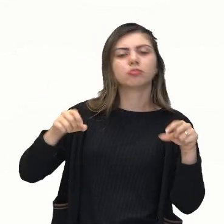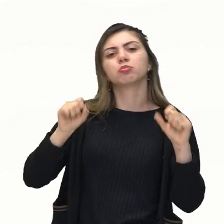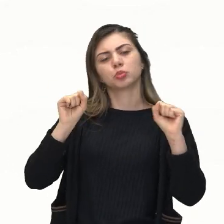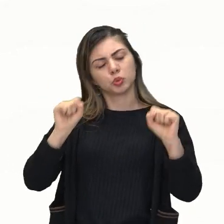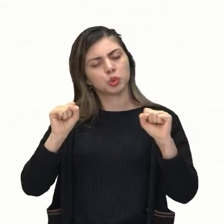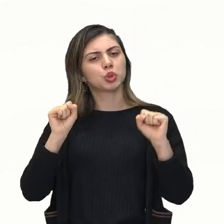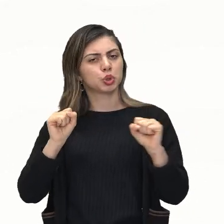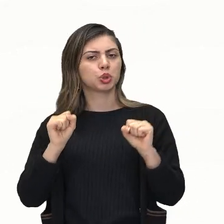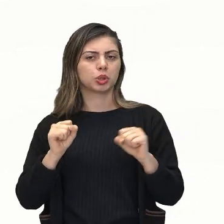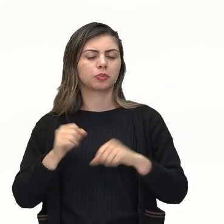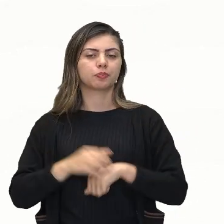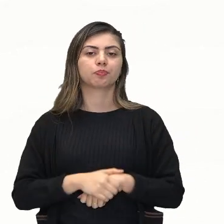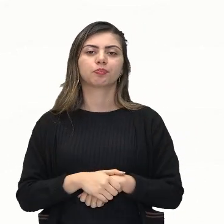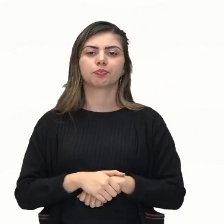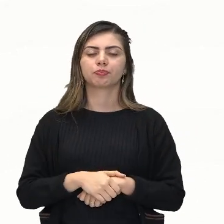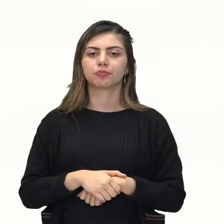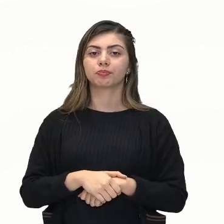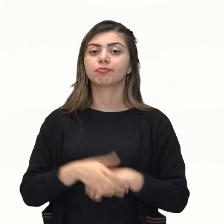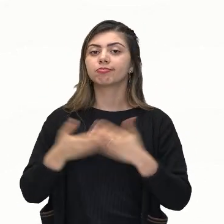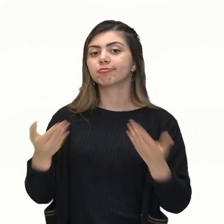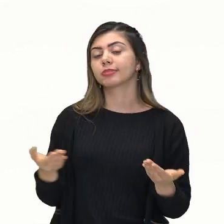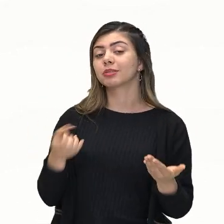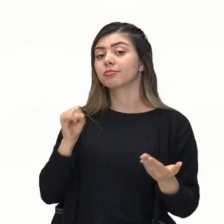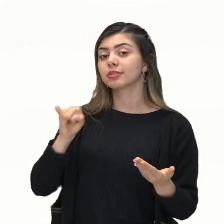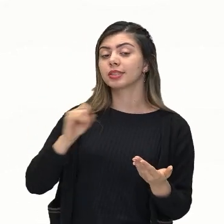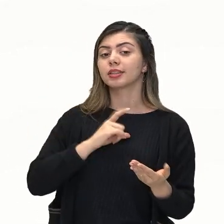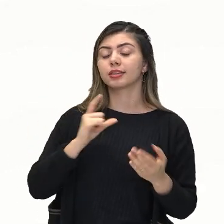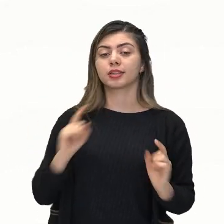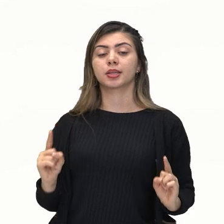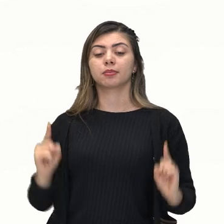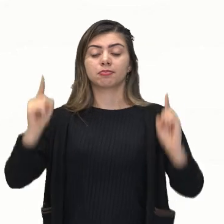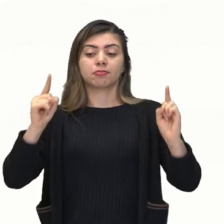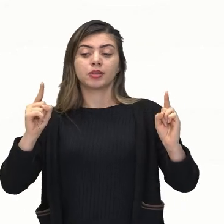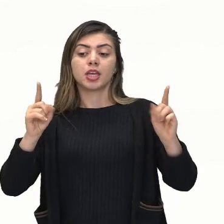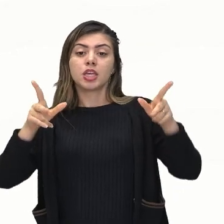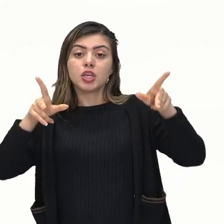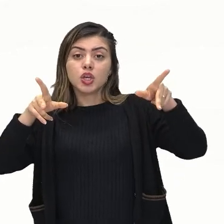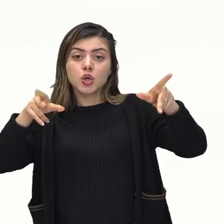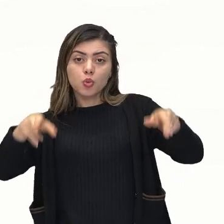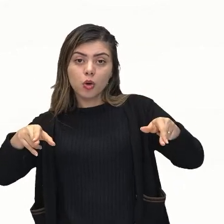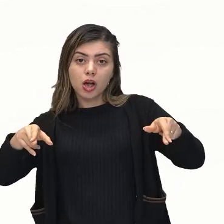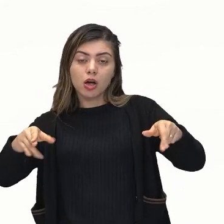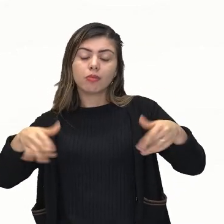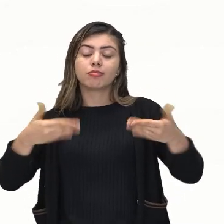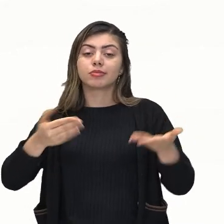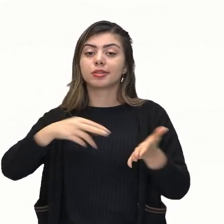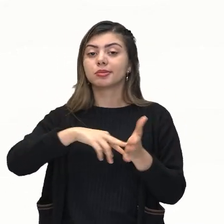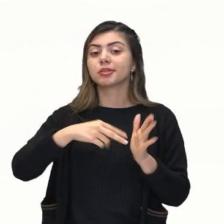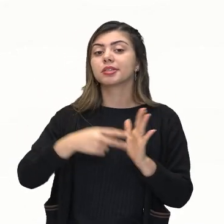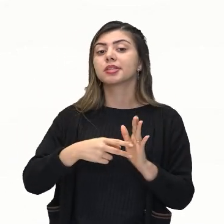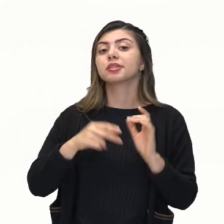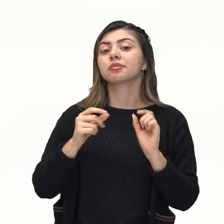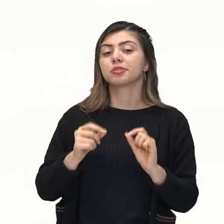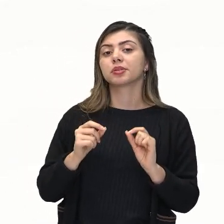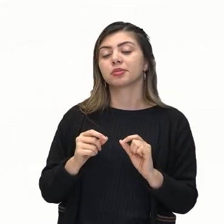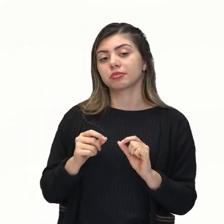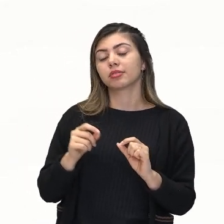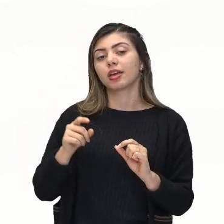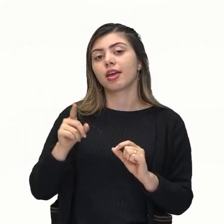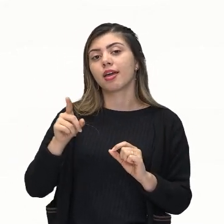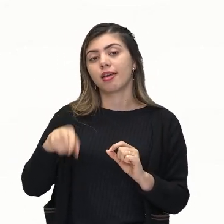poderiam. Tá? Então, se as duas setas estão para a mesma direção, significa que são duas